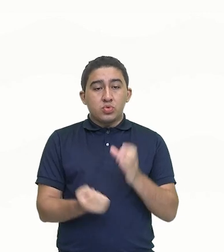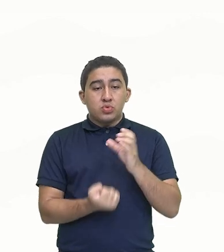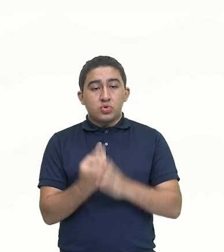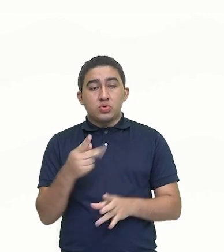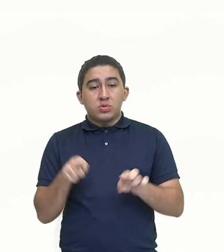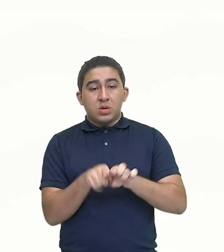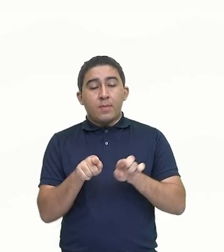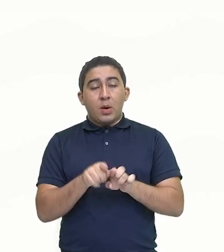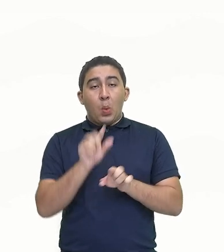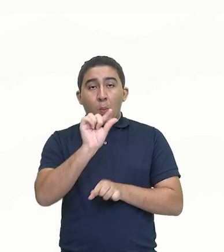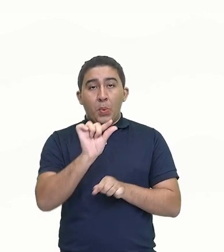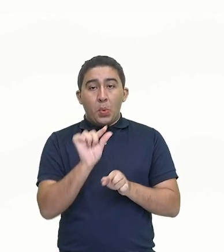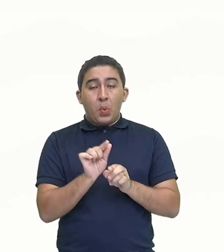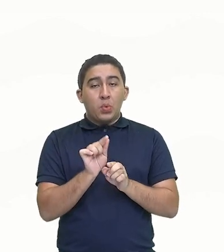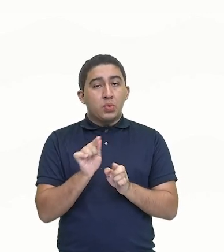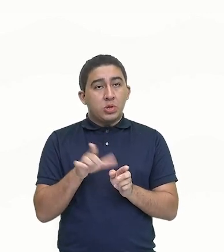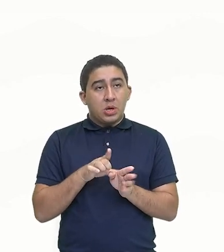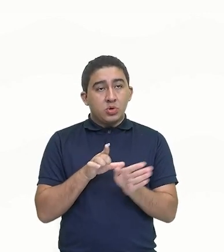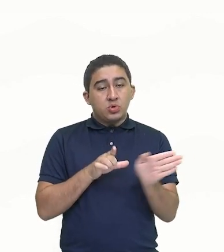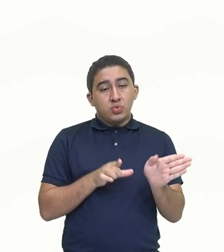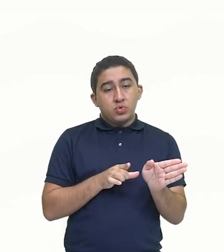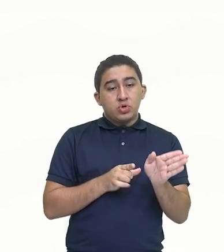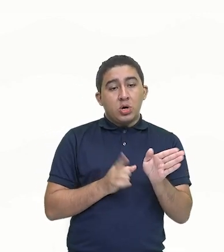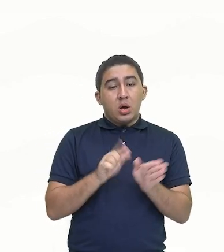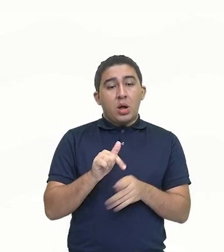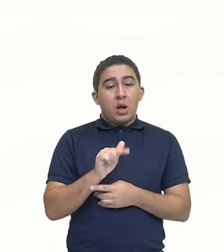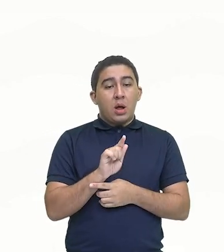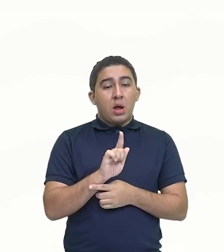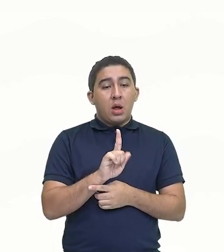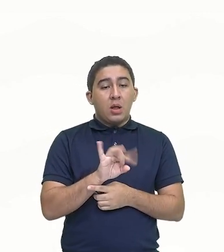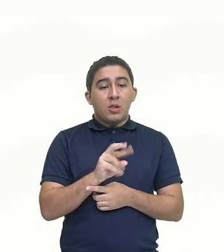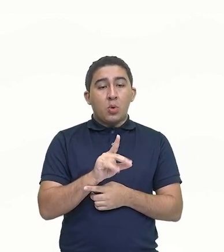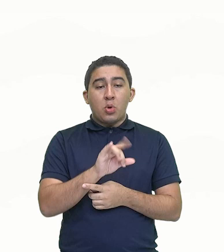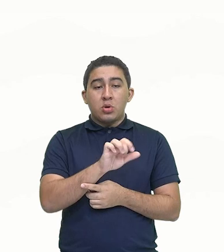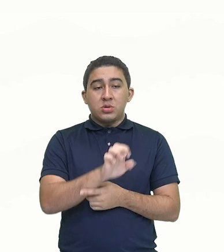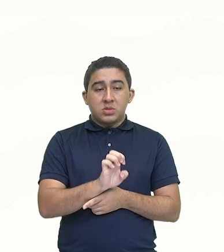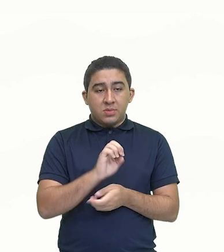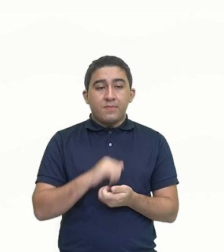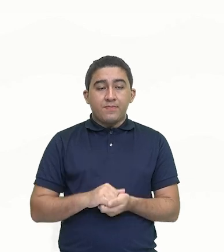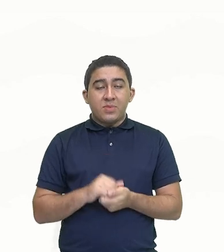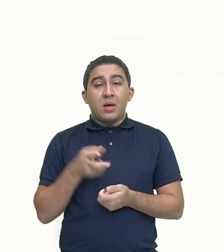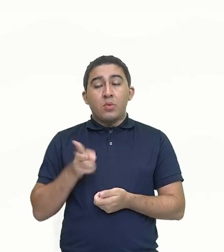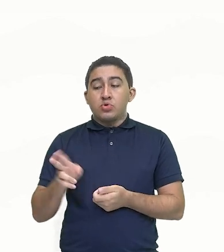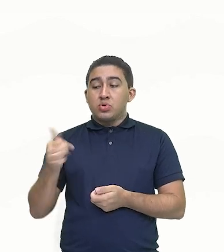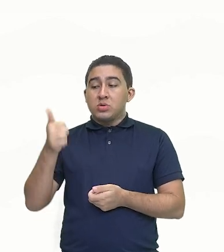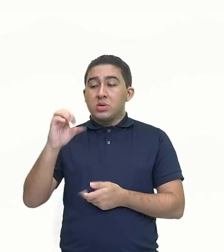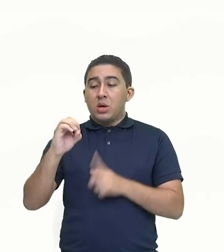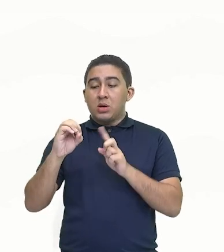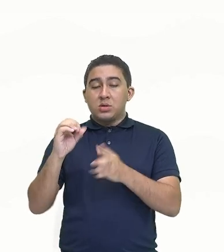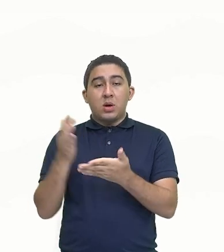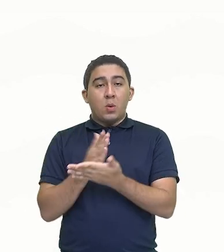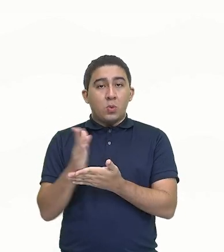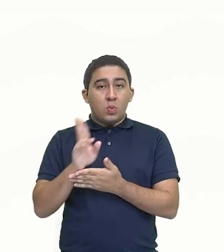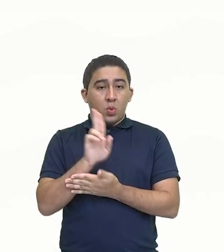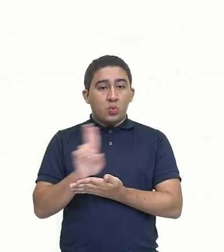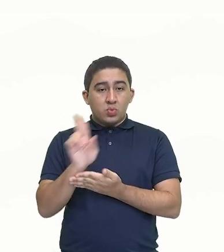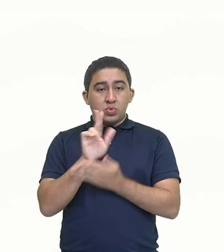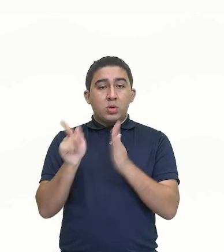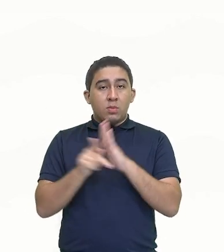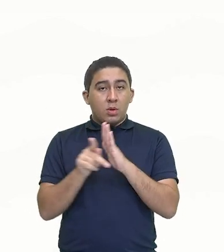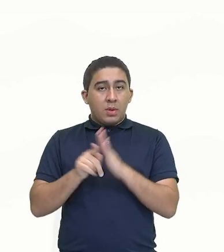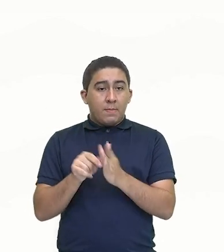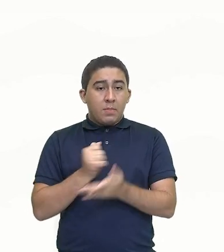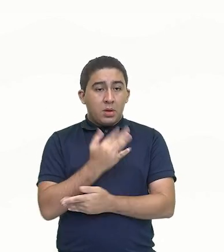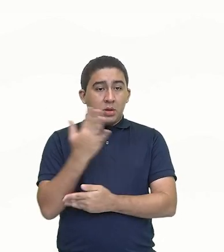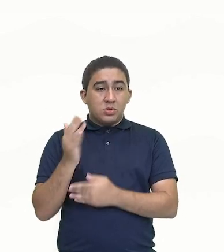parte delas vai formar a glicose, segue 10. Dessas 10, né, algumas vão ser aproveitadas, né, junto com